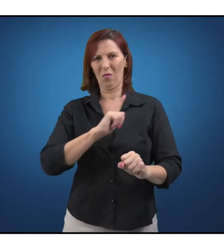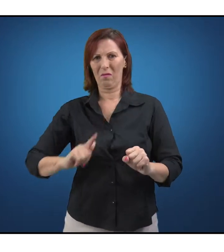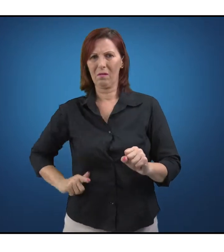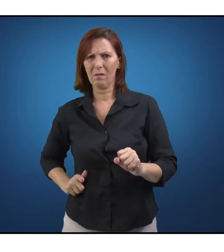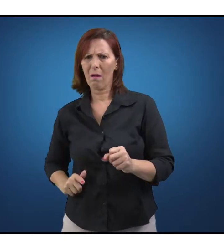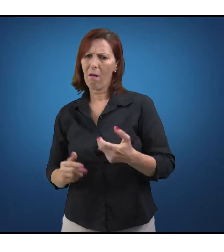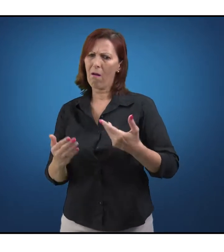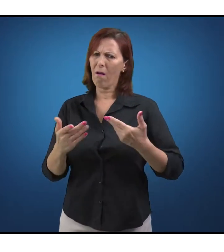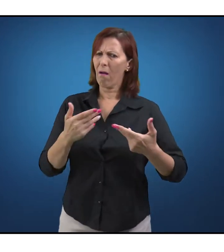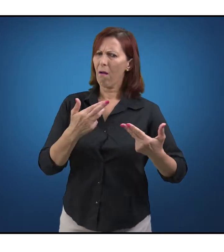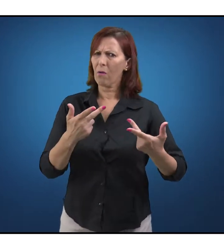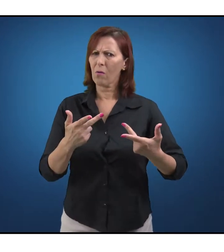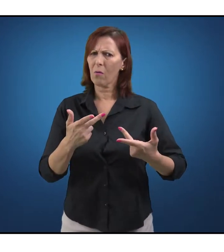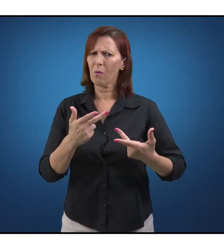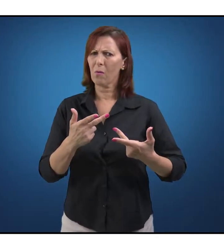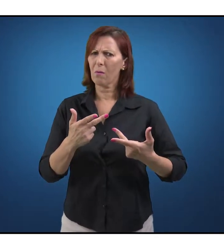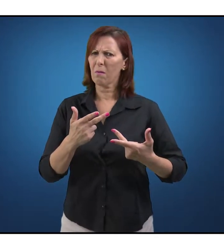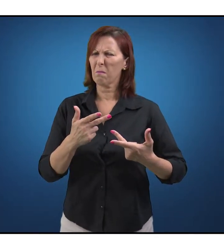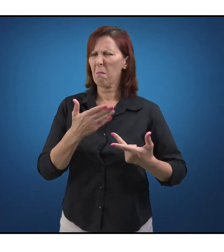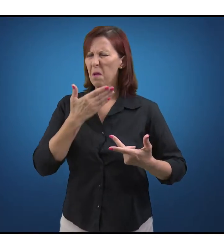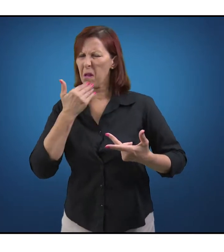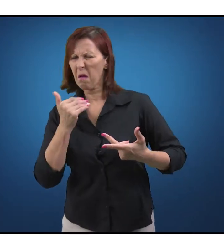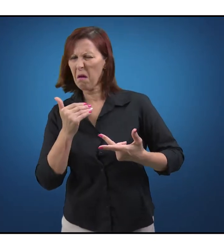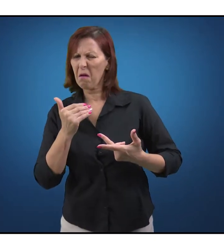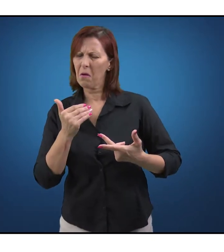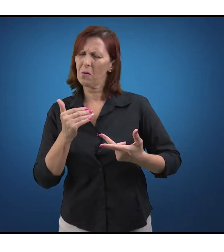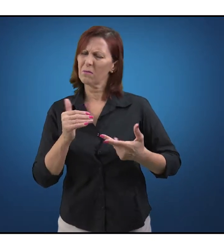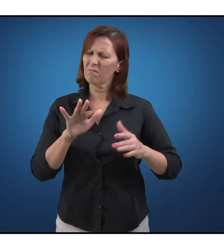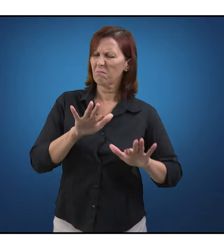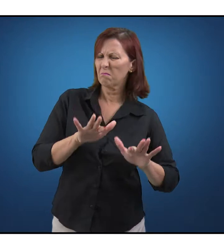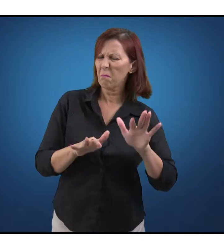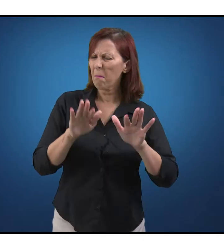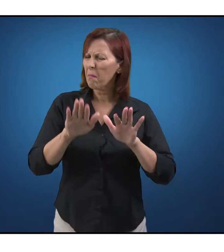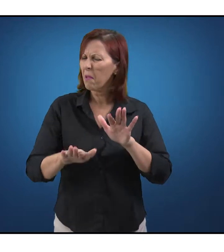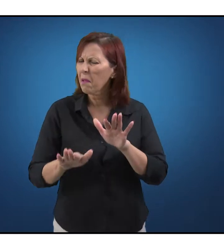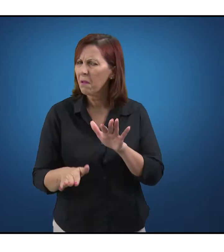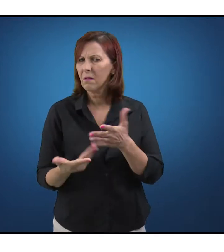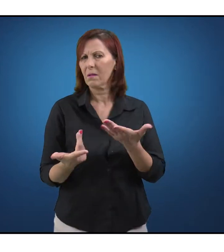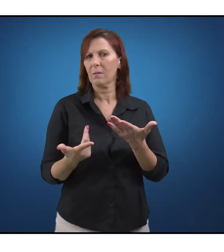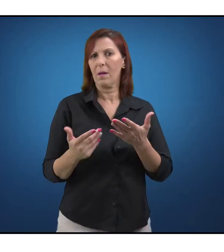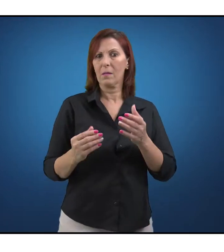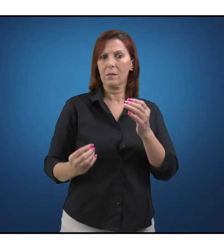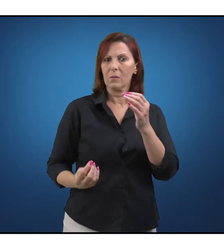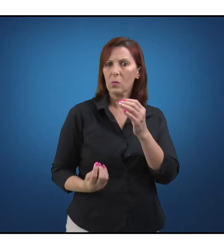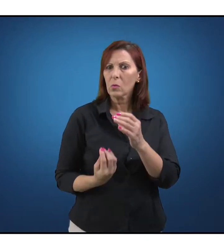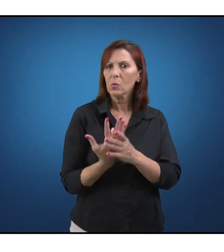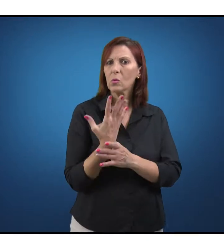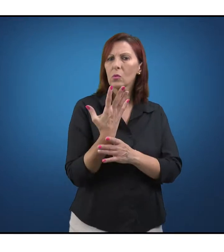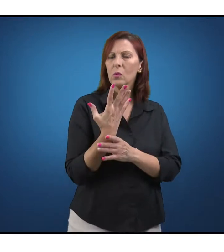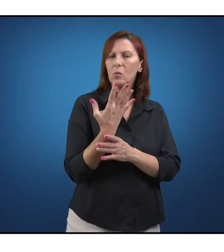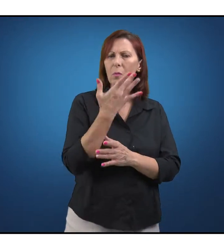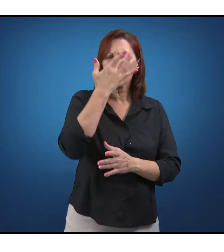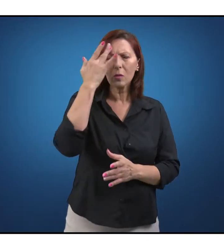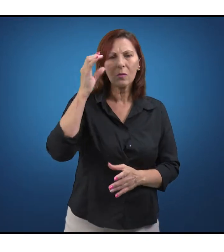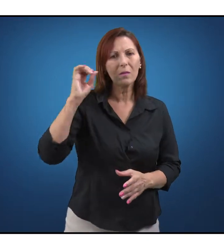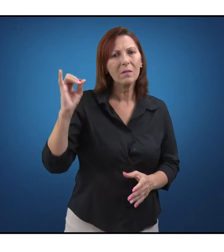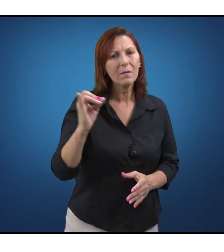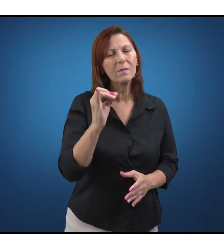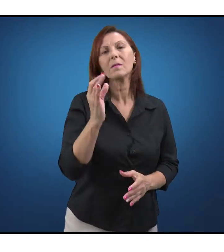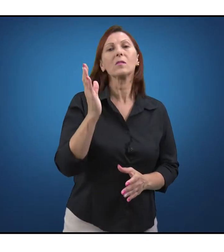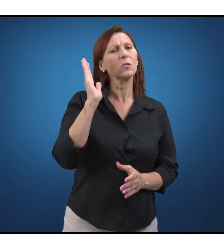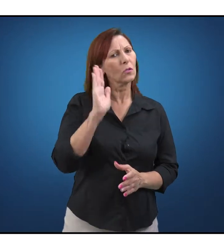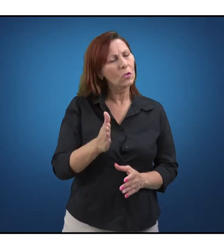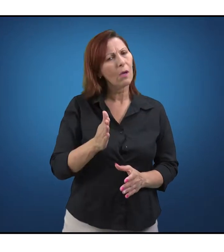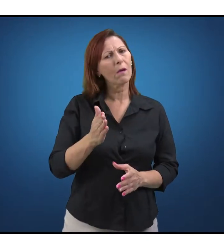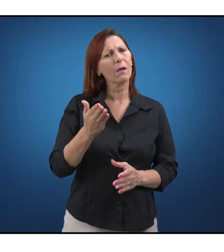Alguns com mais ênfase, outros com menos ênfase. Mas nesse sentido surge uma figura muito importante, aliás, já foi